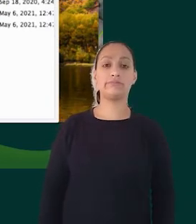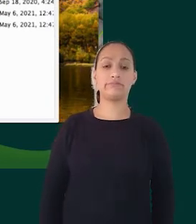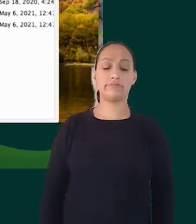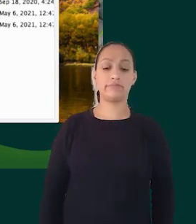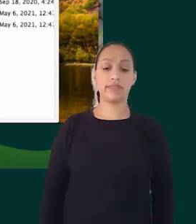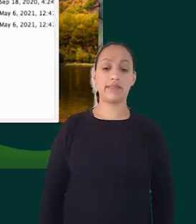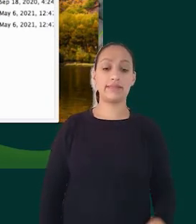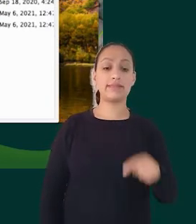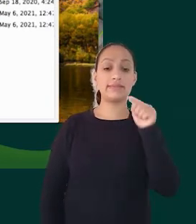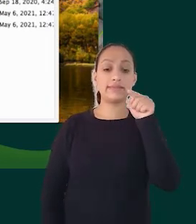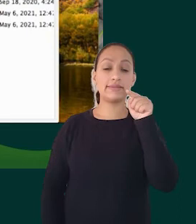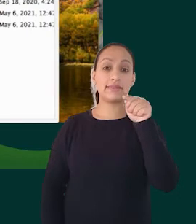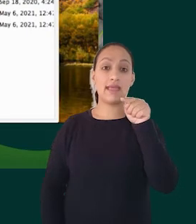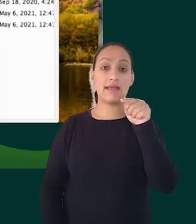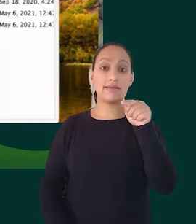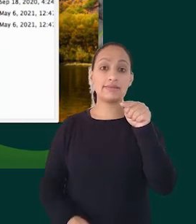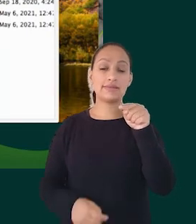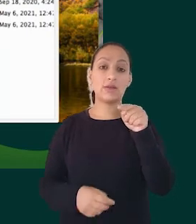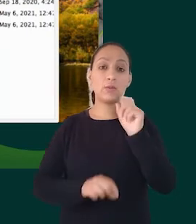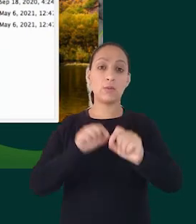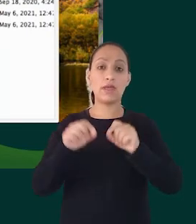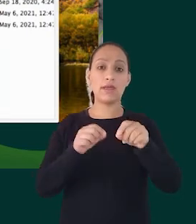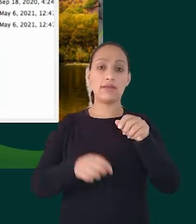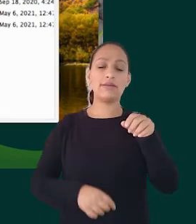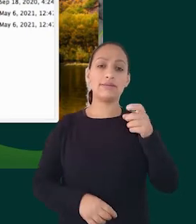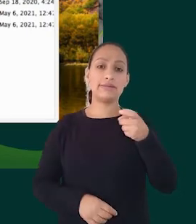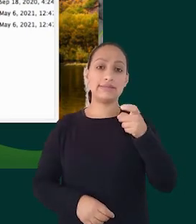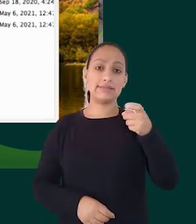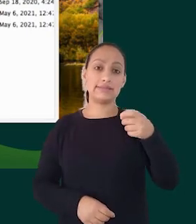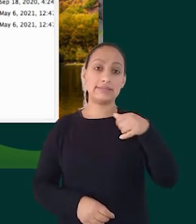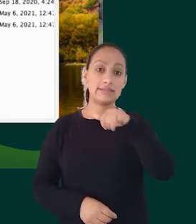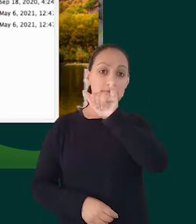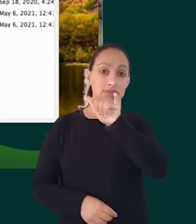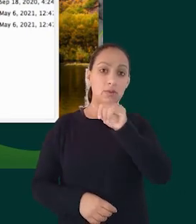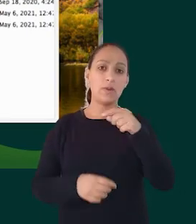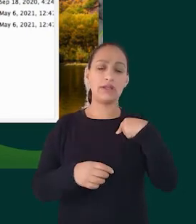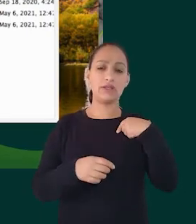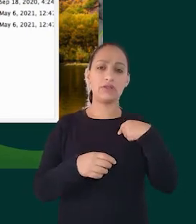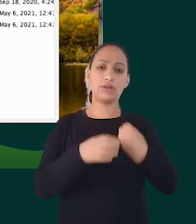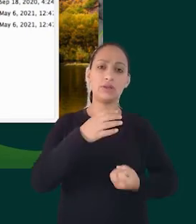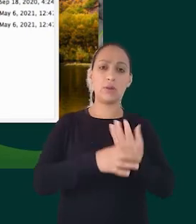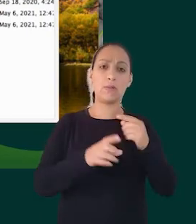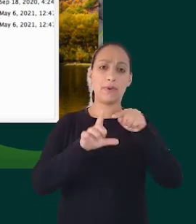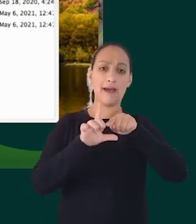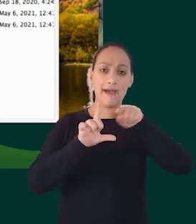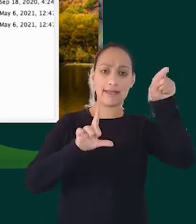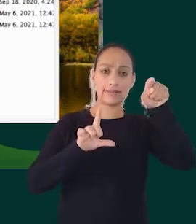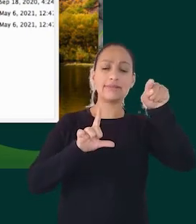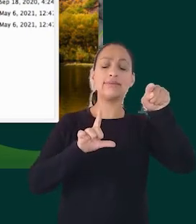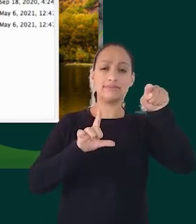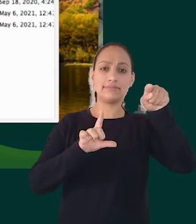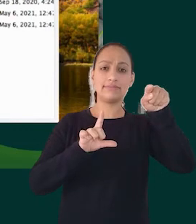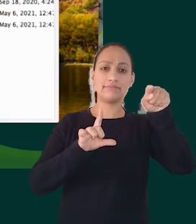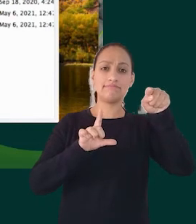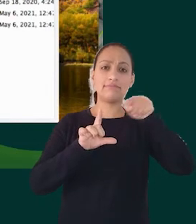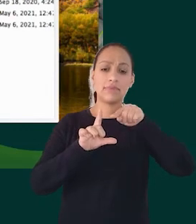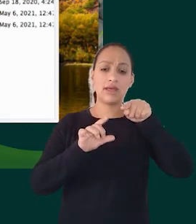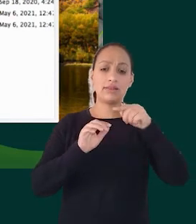desta forma. Y, ele gerou uma reta de regressão sobre esses dados, uma reta que